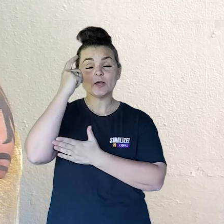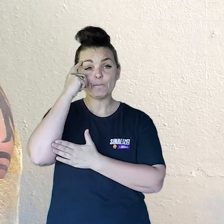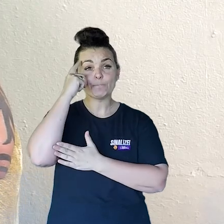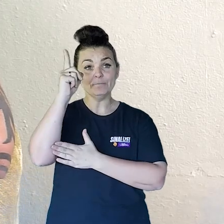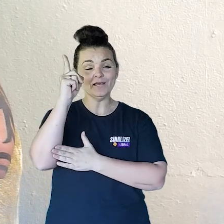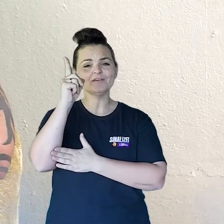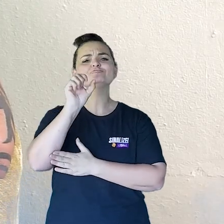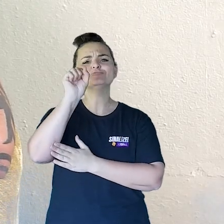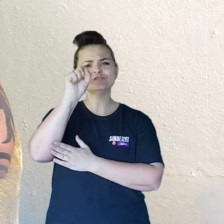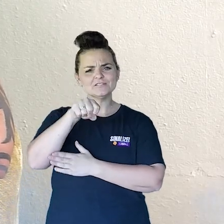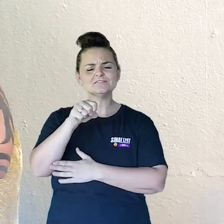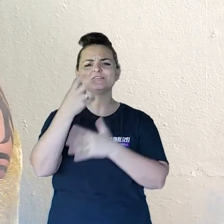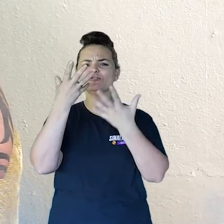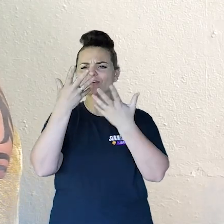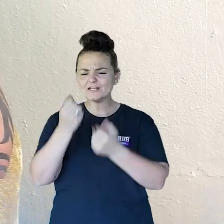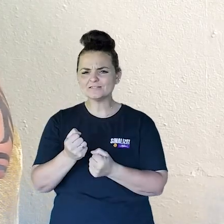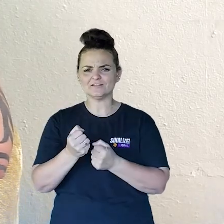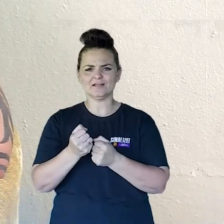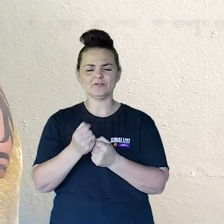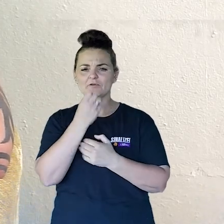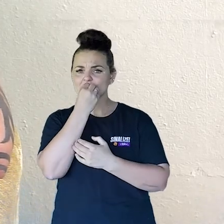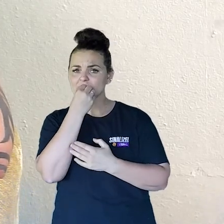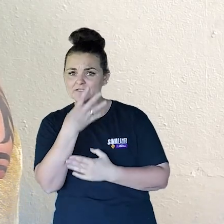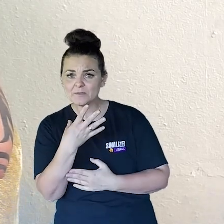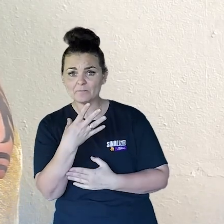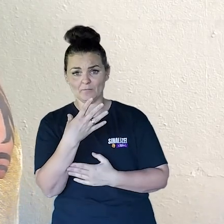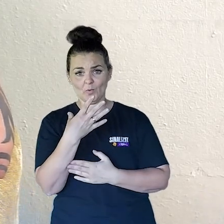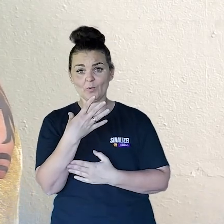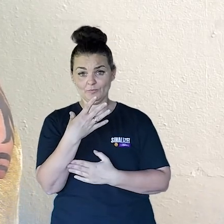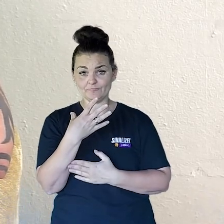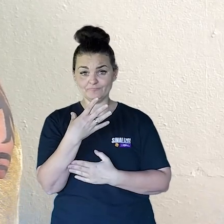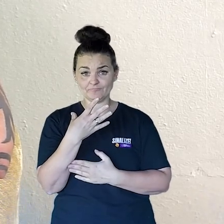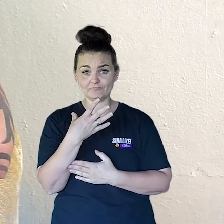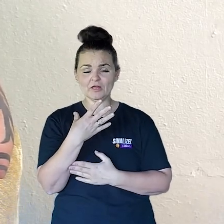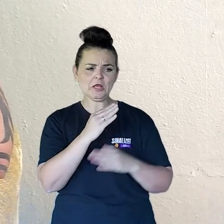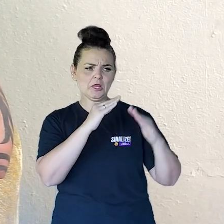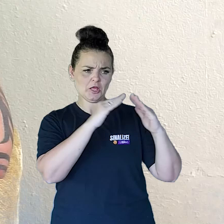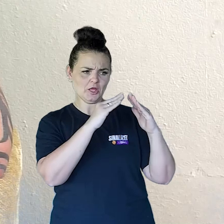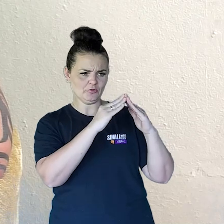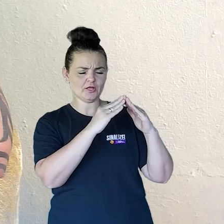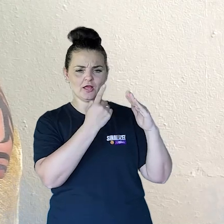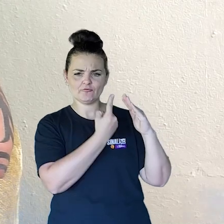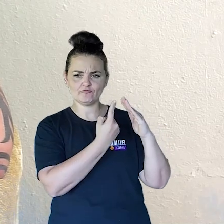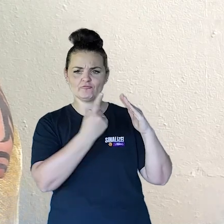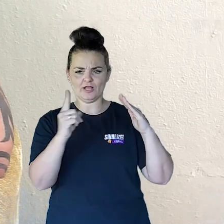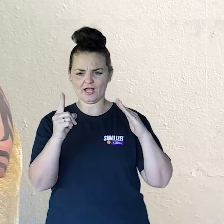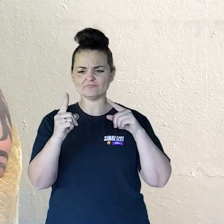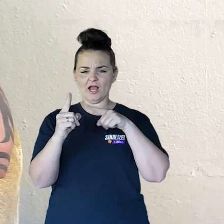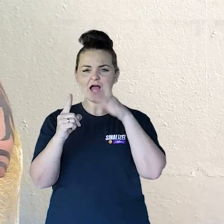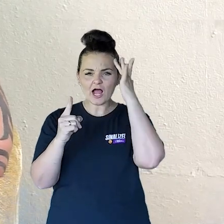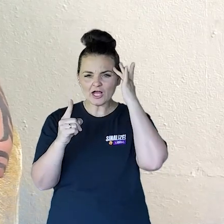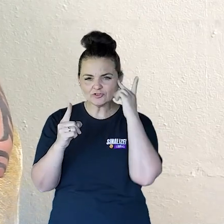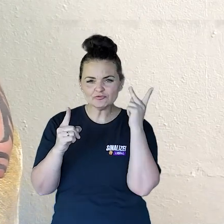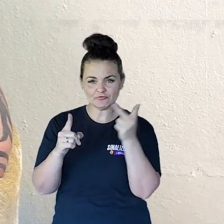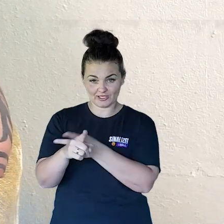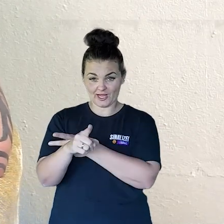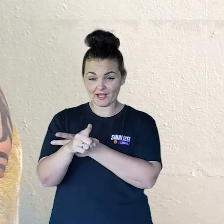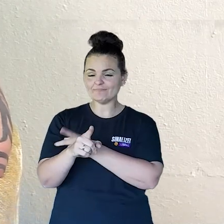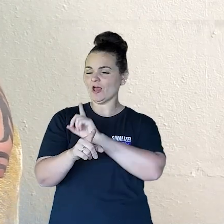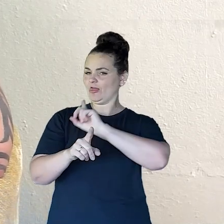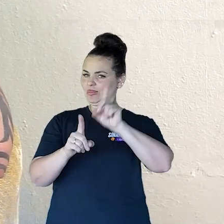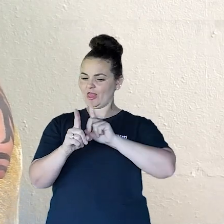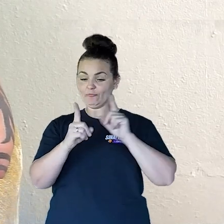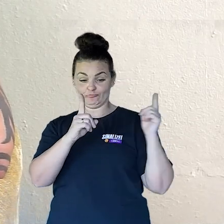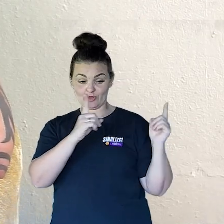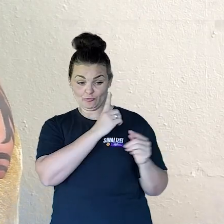para acontecer. Eu nunca saio de casa achando que não vai dar certo. Eu sempre saio de casa para qualquer coisa que eu vou fazer que